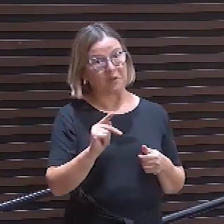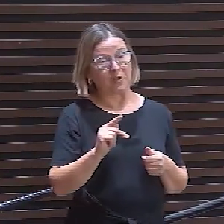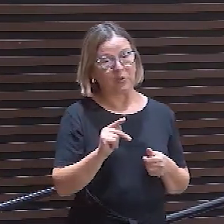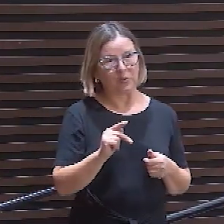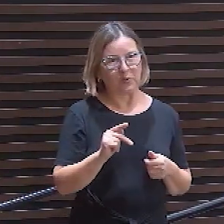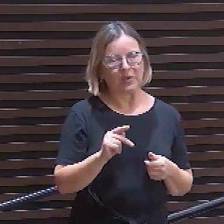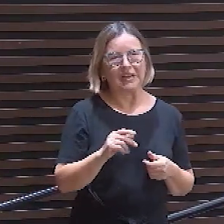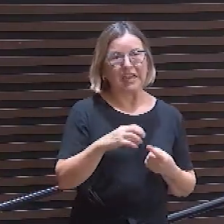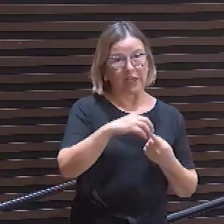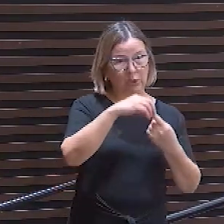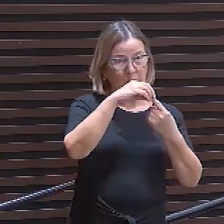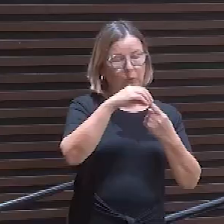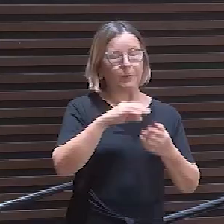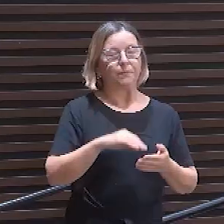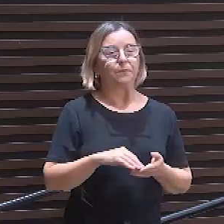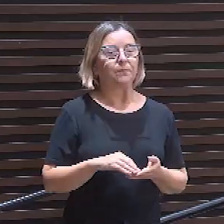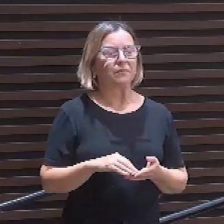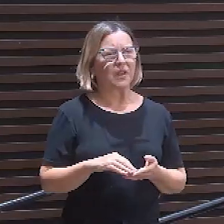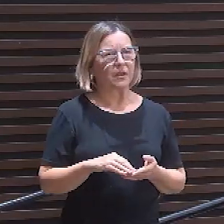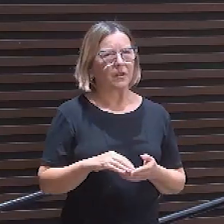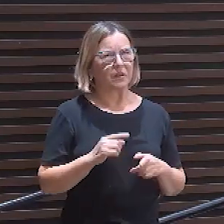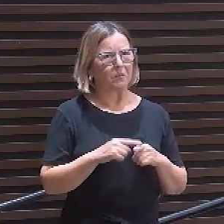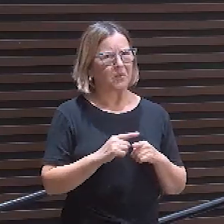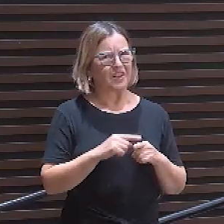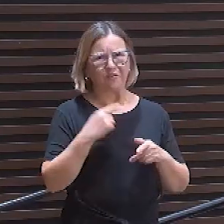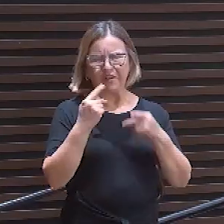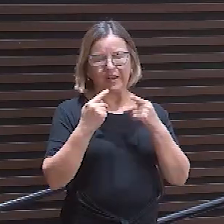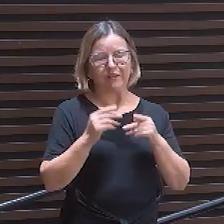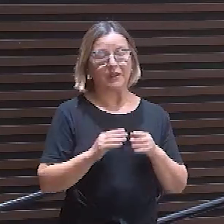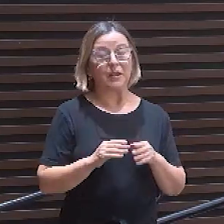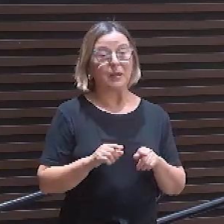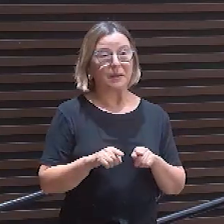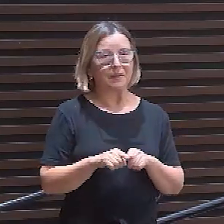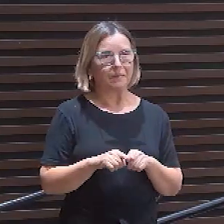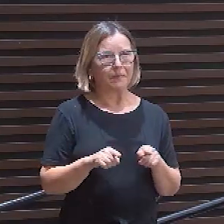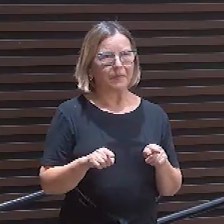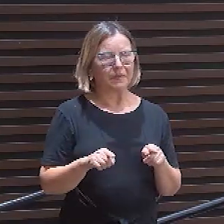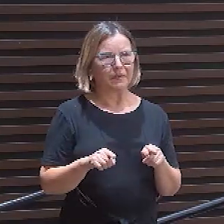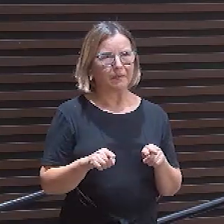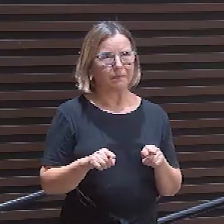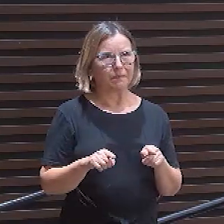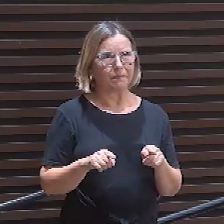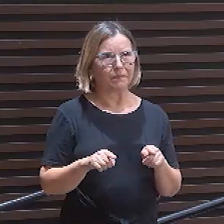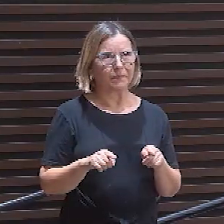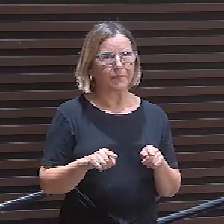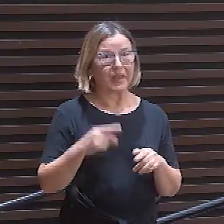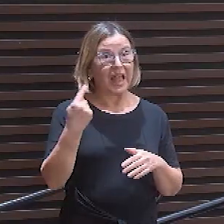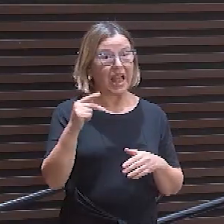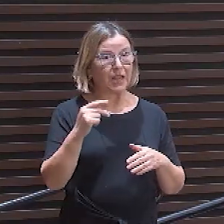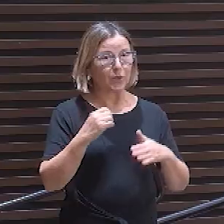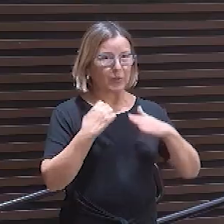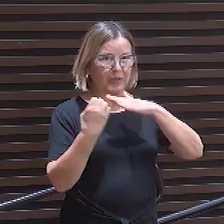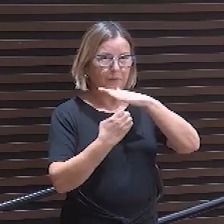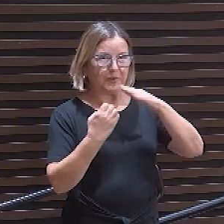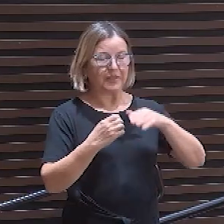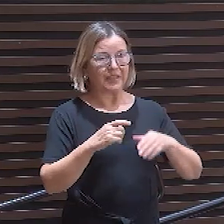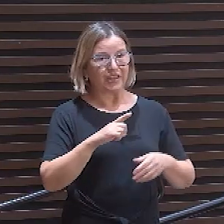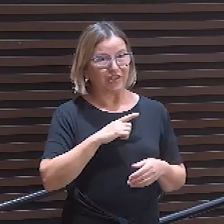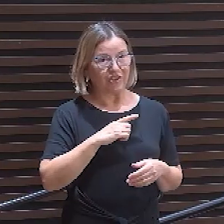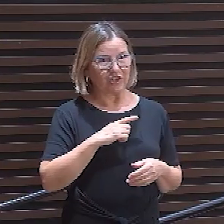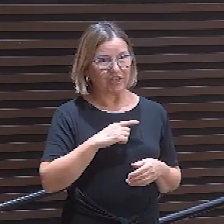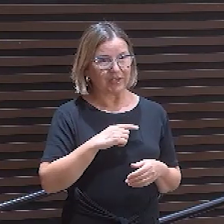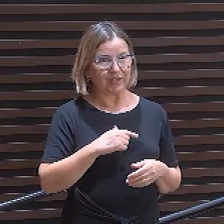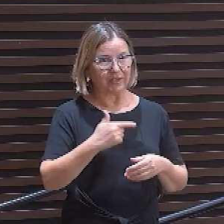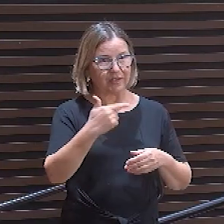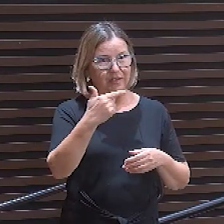coisas e a professora disse só que a empresa dele tinha 240 mil funcionários pelo mundo